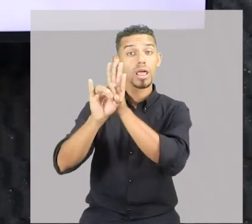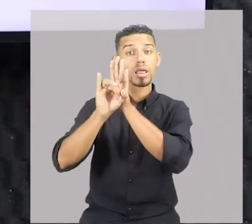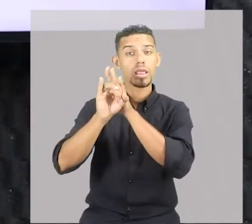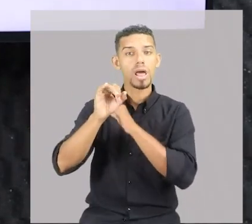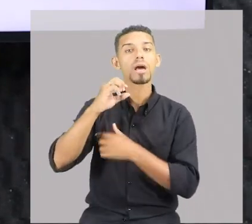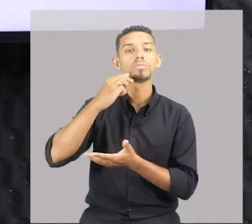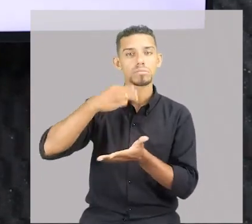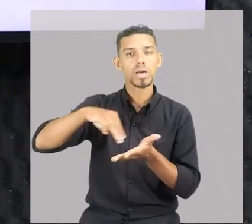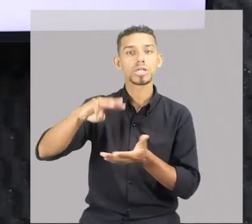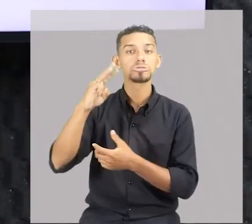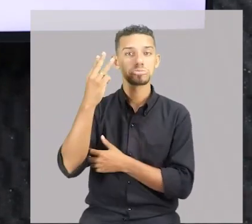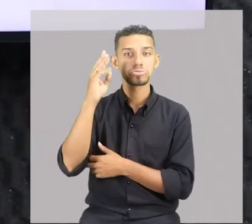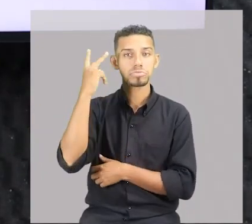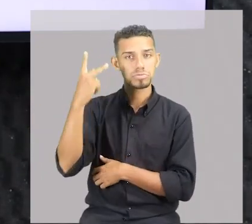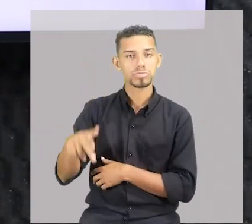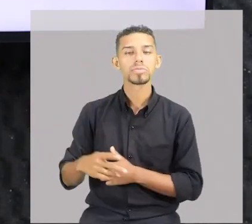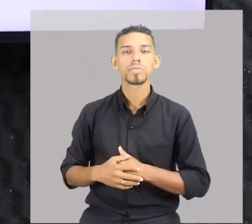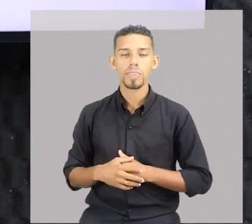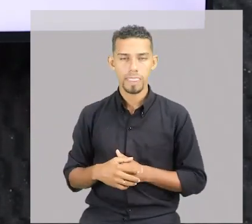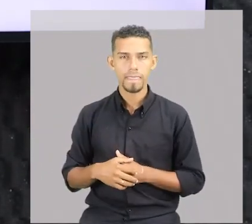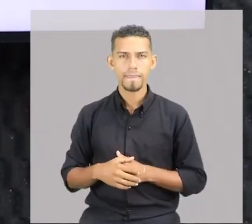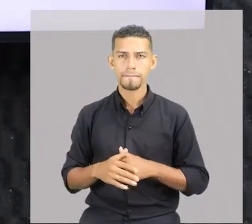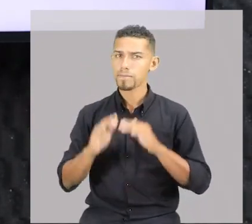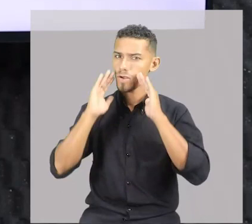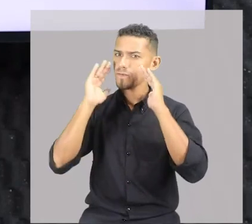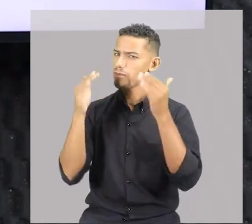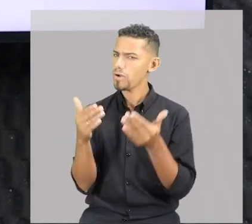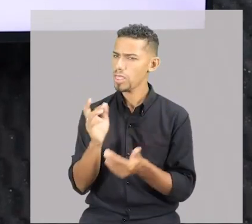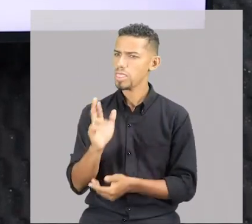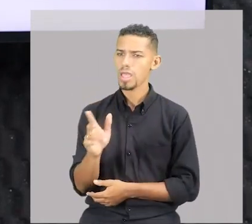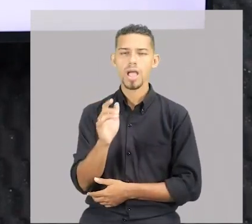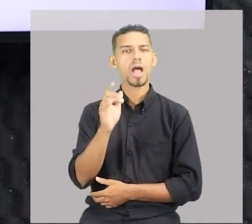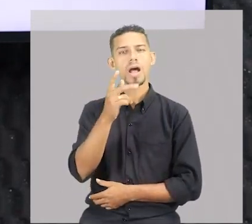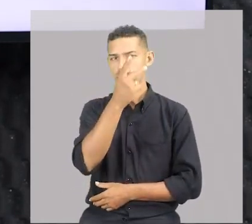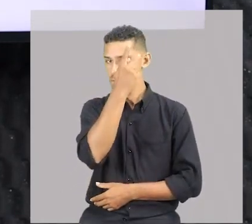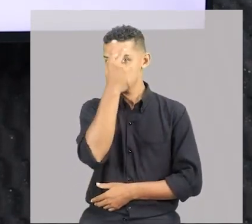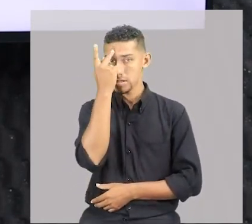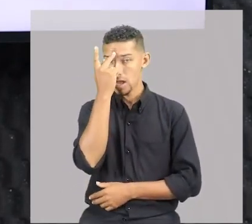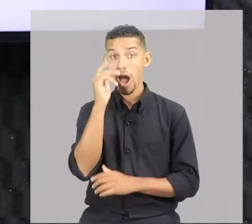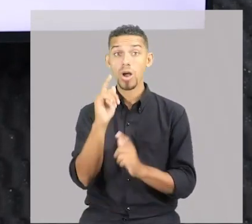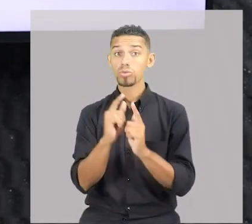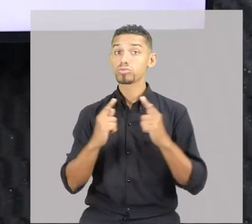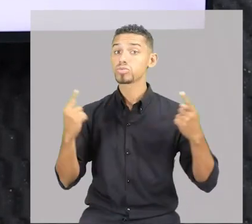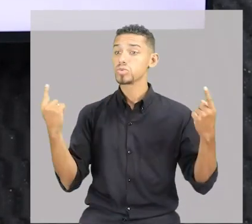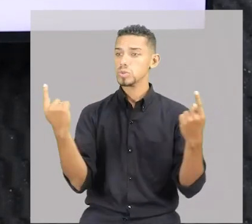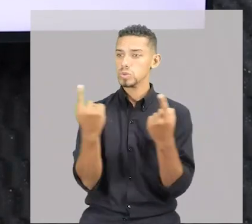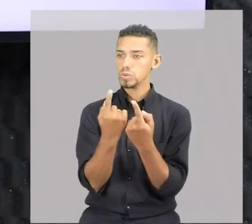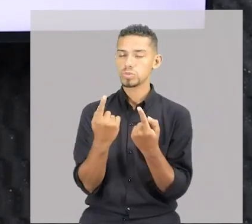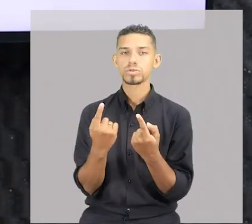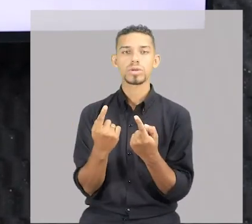povo maranhense. Então veja agora que o foco não é mais a pessoa, mas é o grupo, é